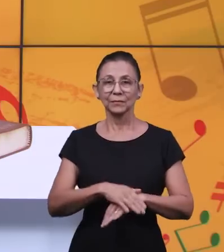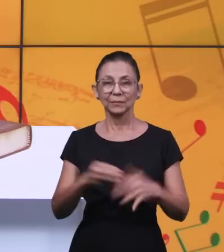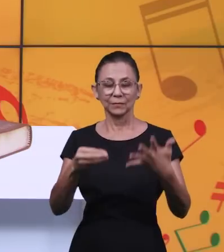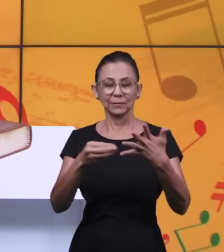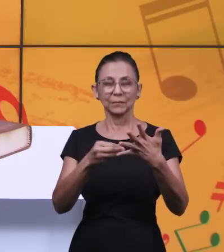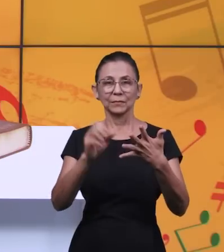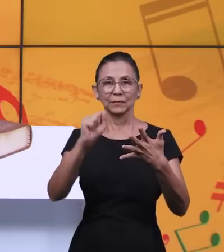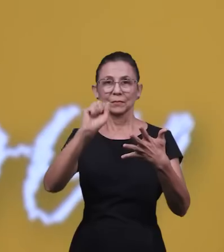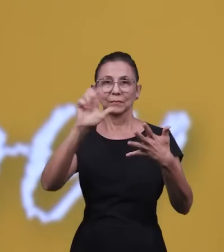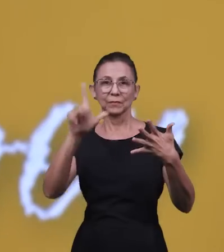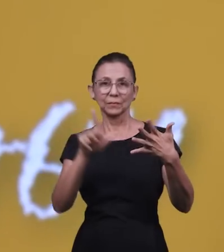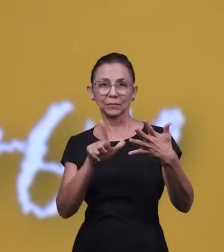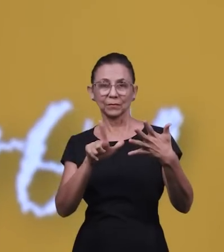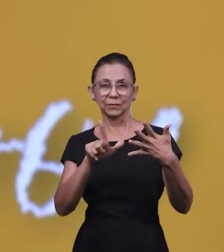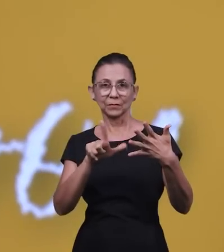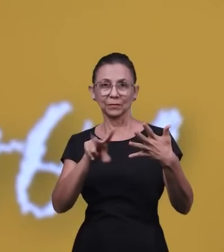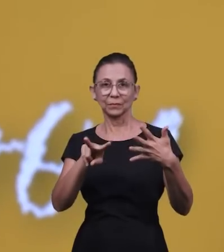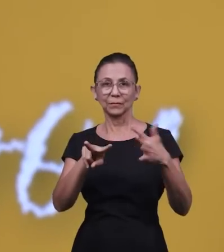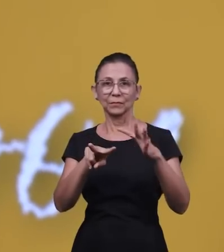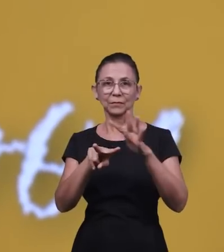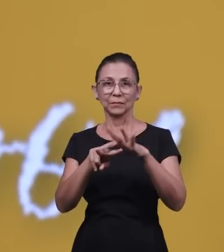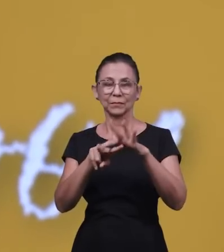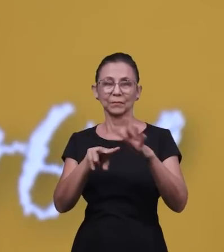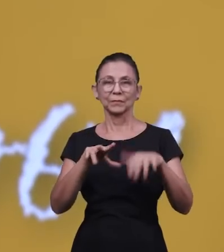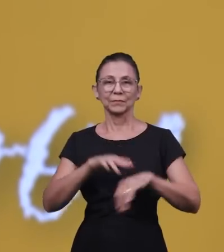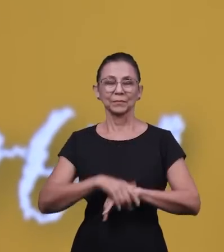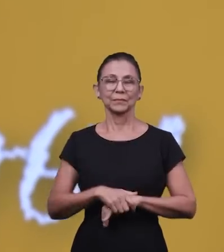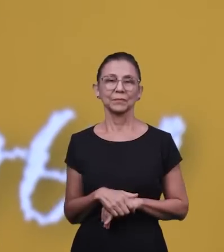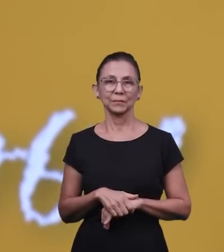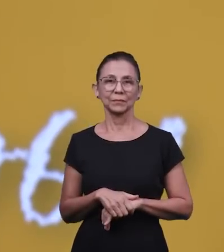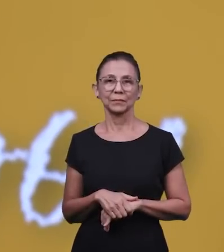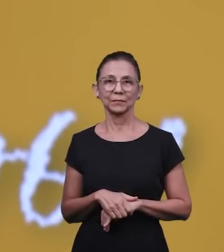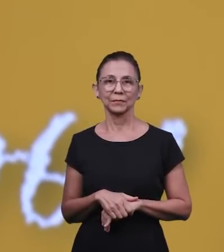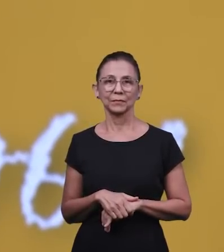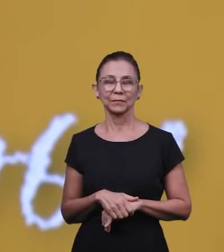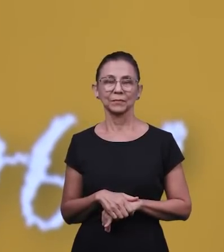Nota Sol com o segundo dedo.